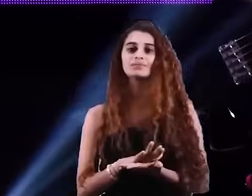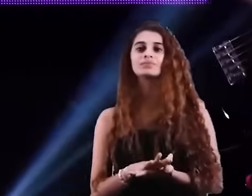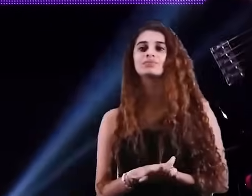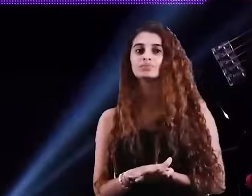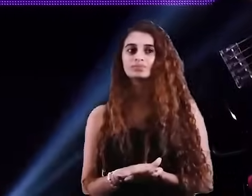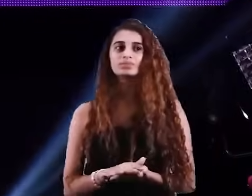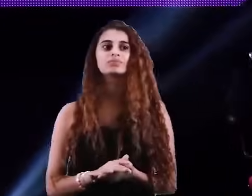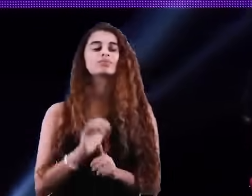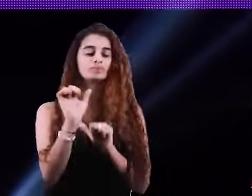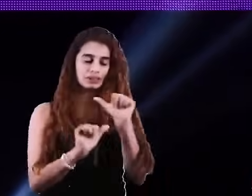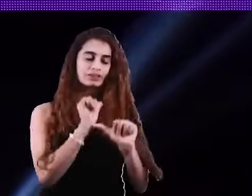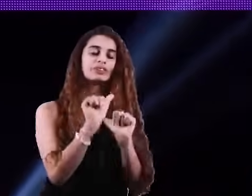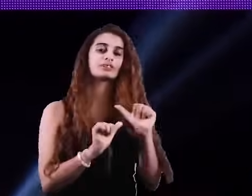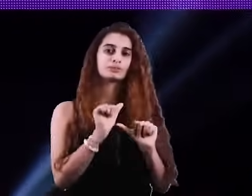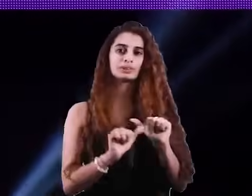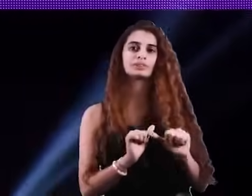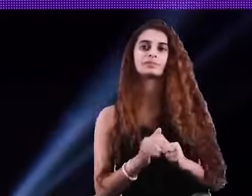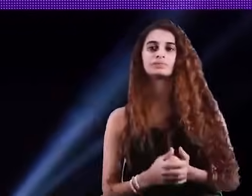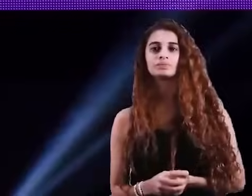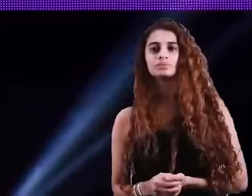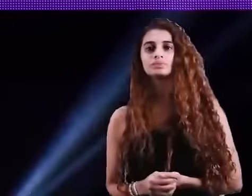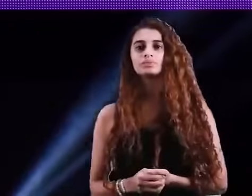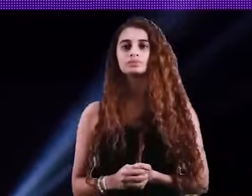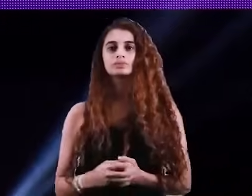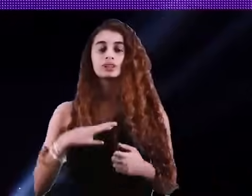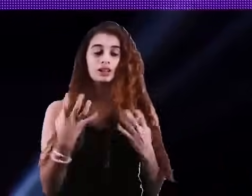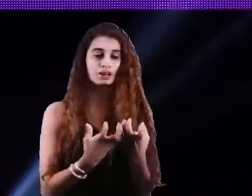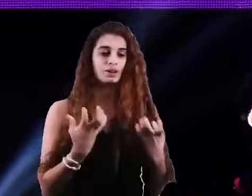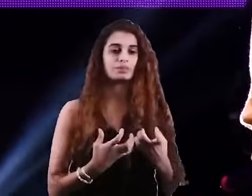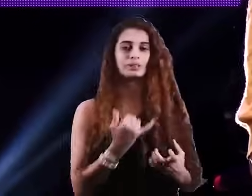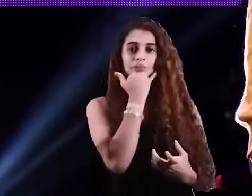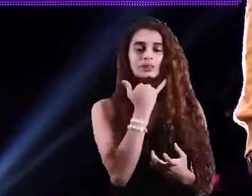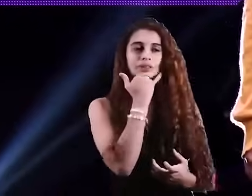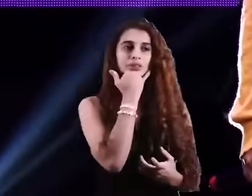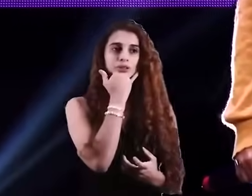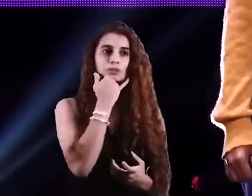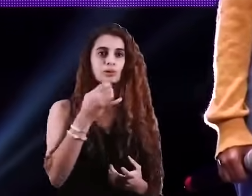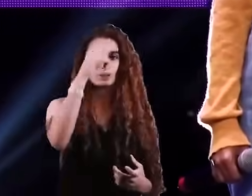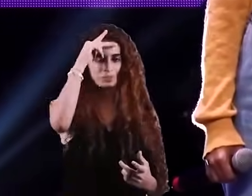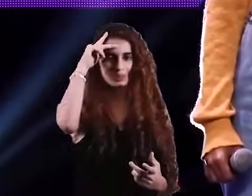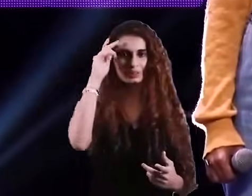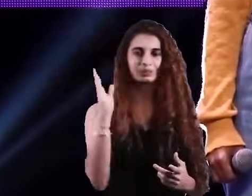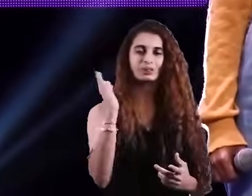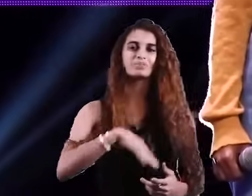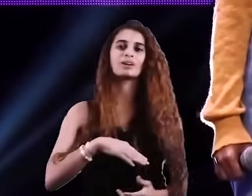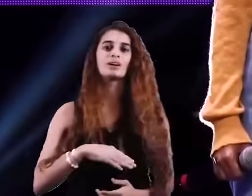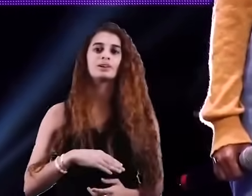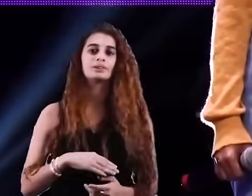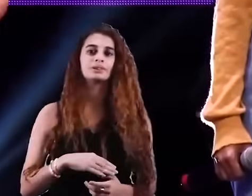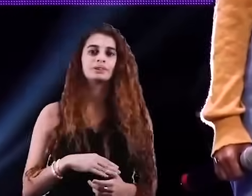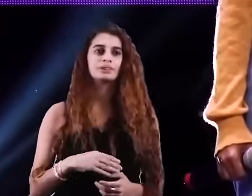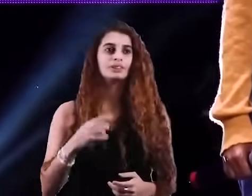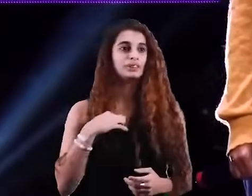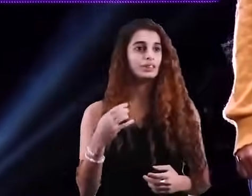Deixa eu te dizer, teve uma vez na minha vida que eu precisei pedir perdão para um Nabal de um erro que eu nunca cometi, de vários erros que eu nunca